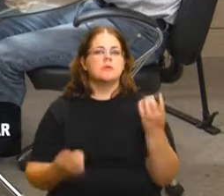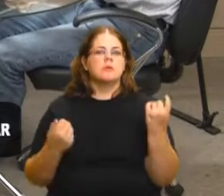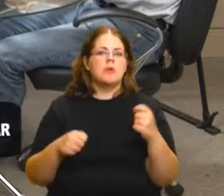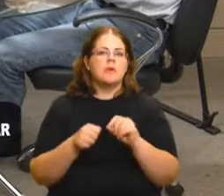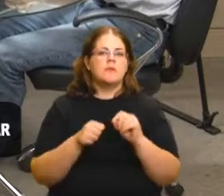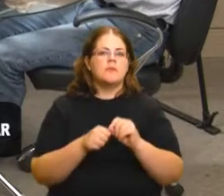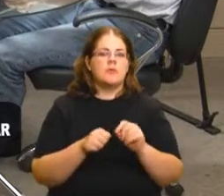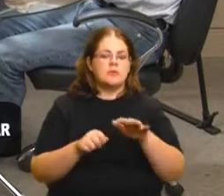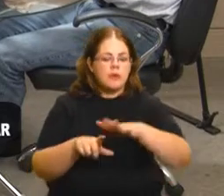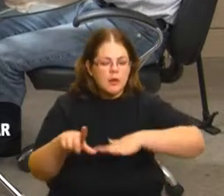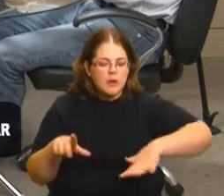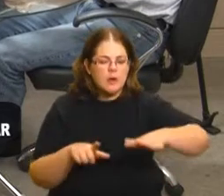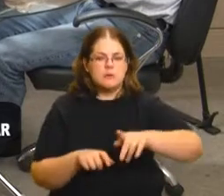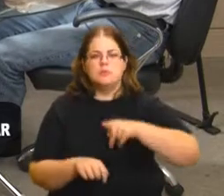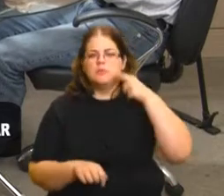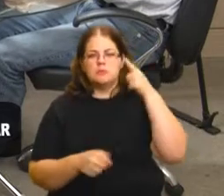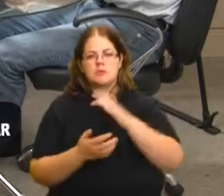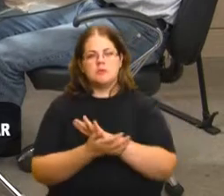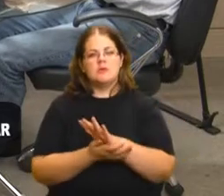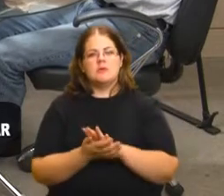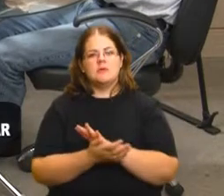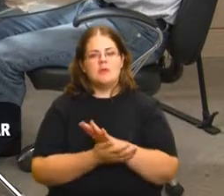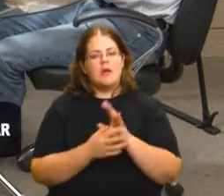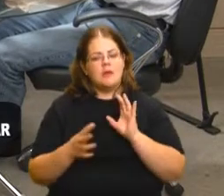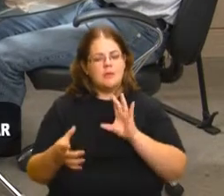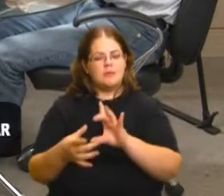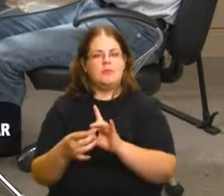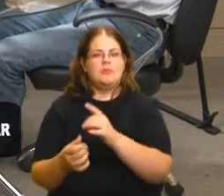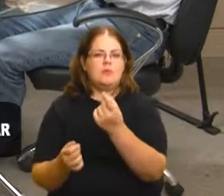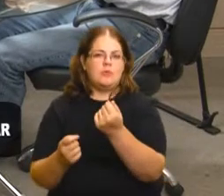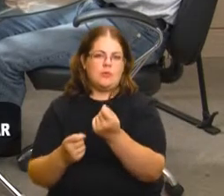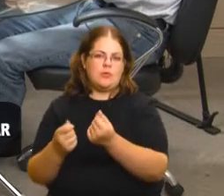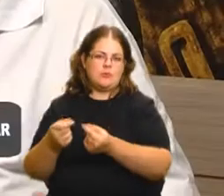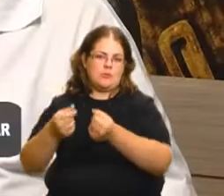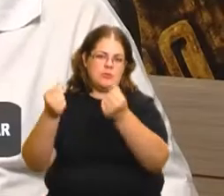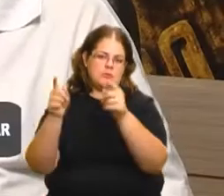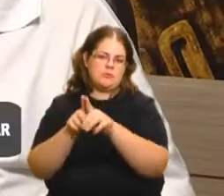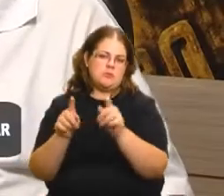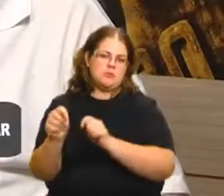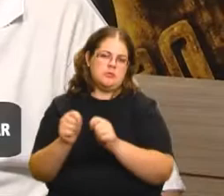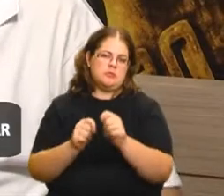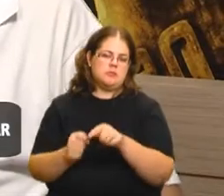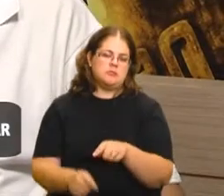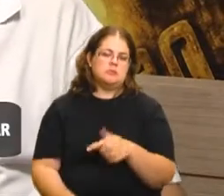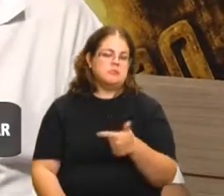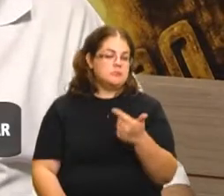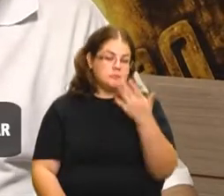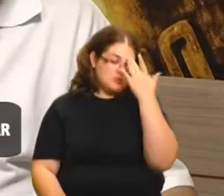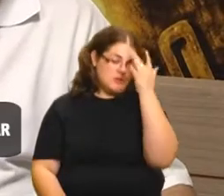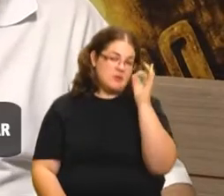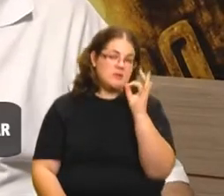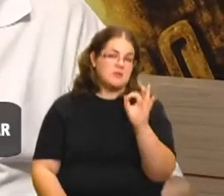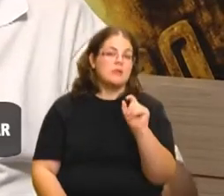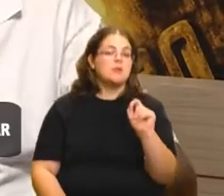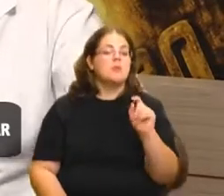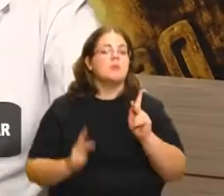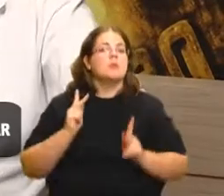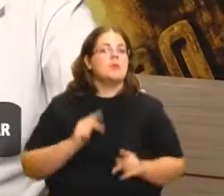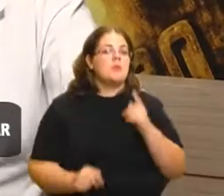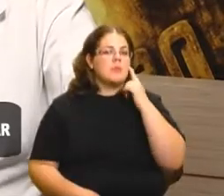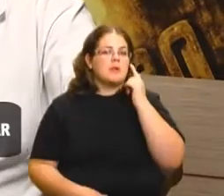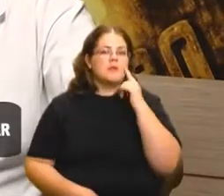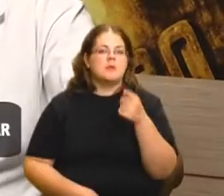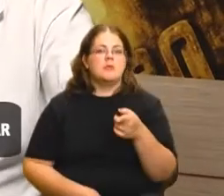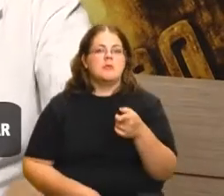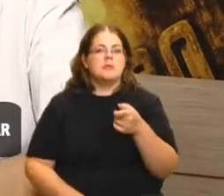momento, a motivação foi política, não tinha relação com a questão econômica. Eu imagino que sim. Quer dizer, eu não tenho certeza, eu não sei exatamente o